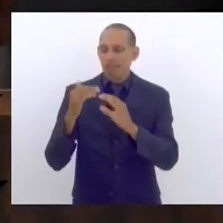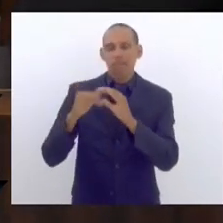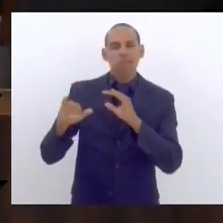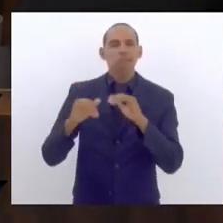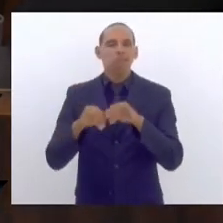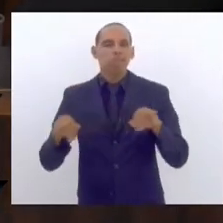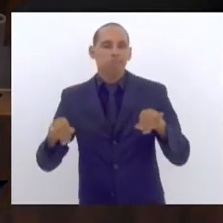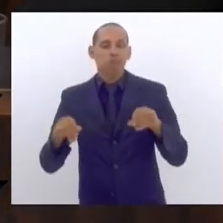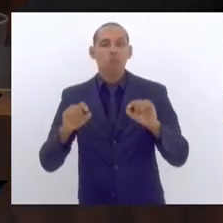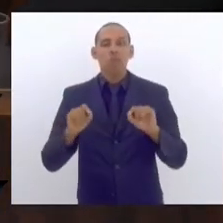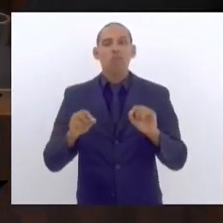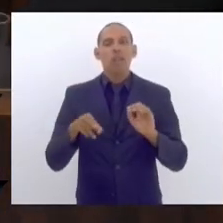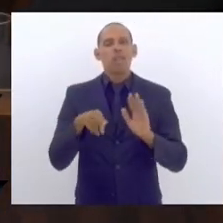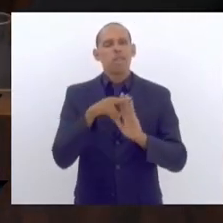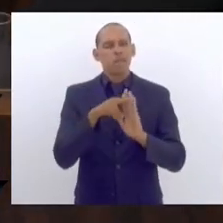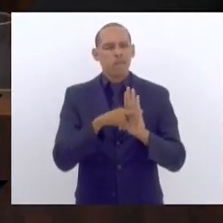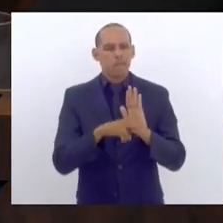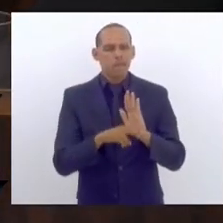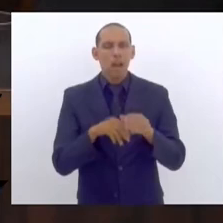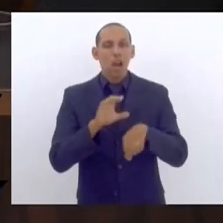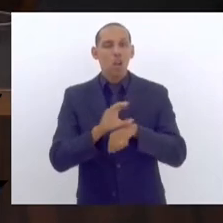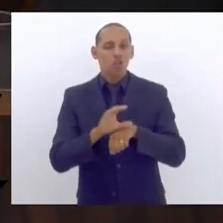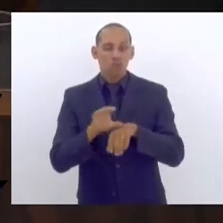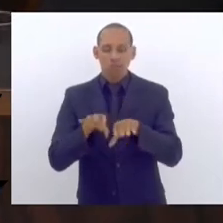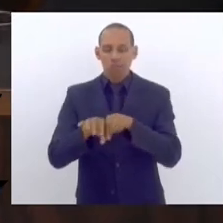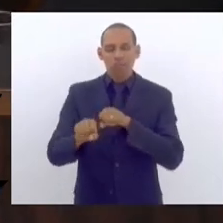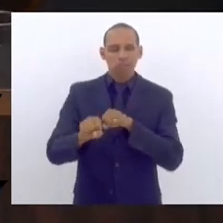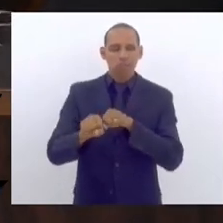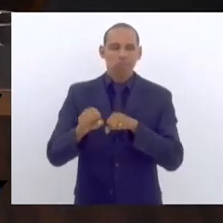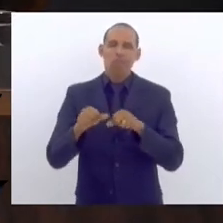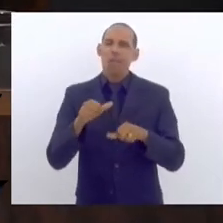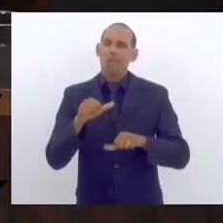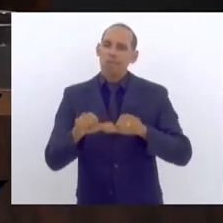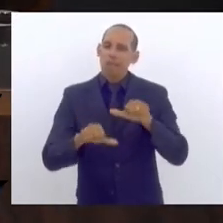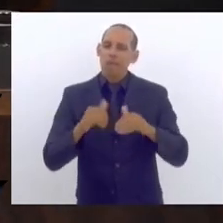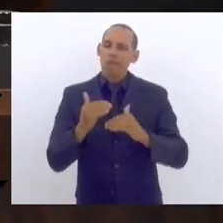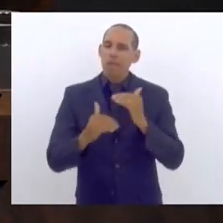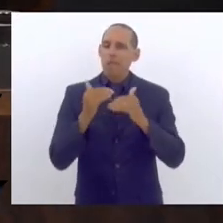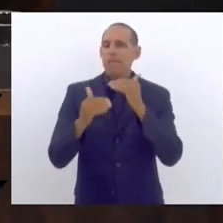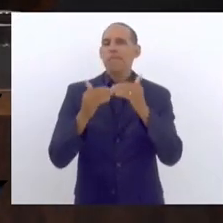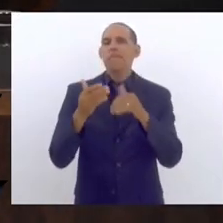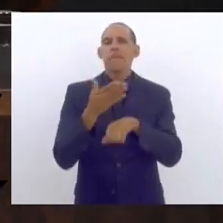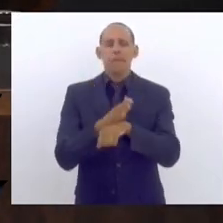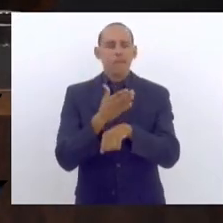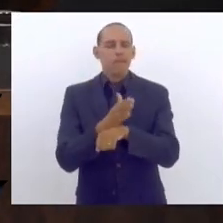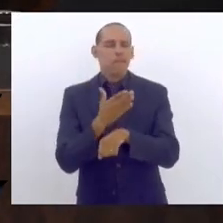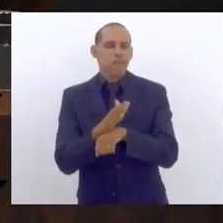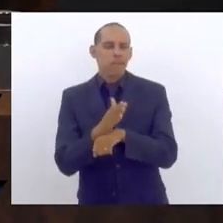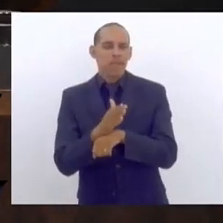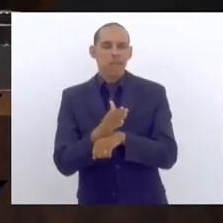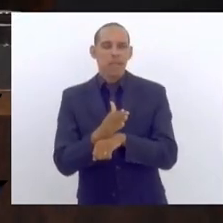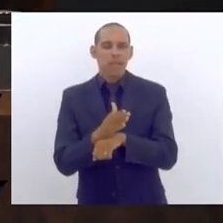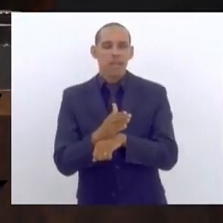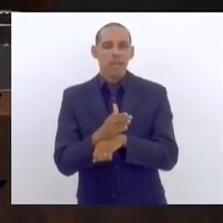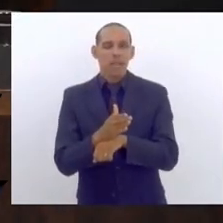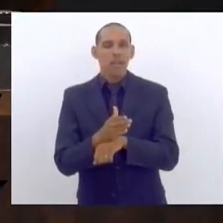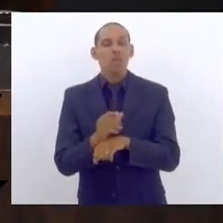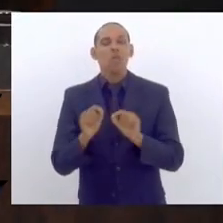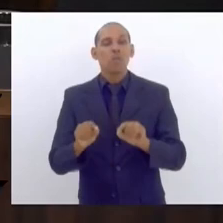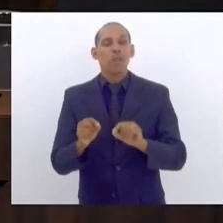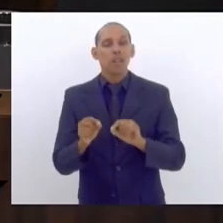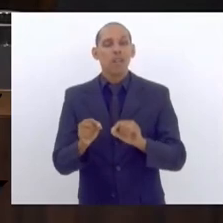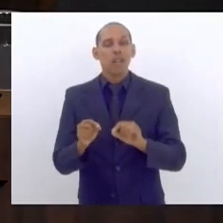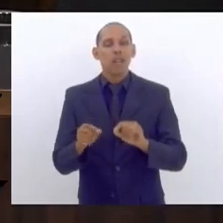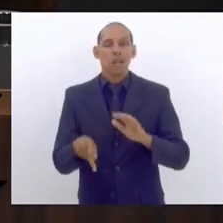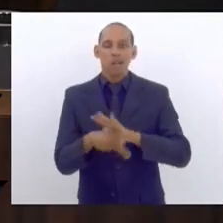sobre a regularização e regulamentação dos cursos de formação, aprimoramento e aperfeiçoamento das praças da